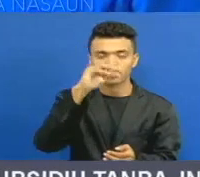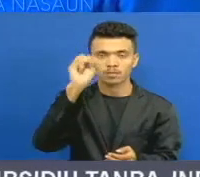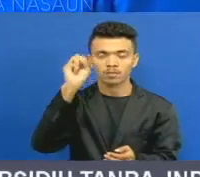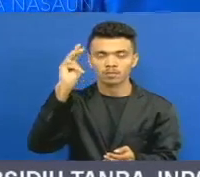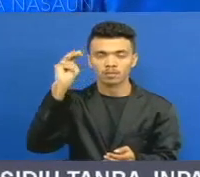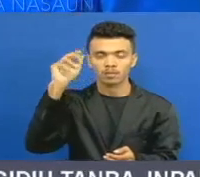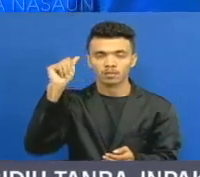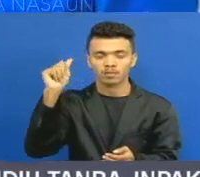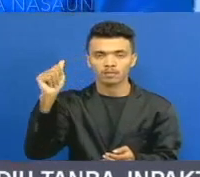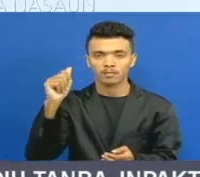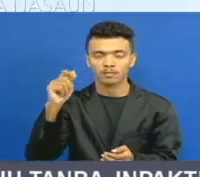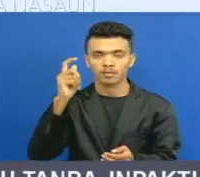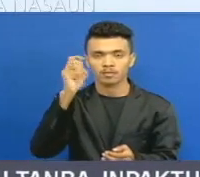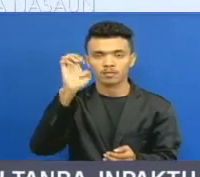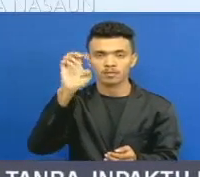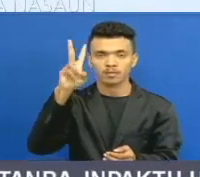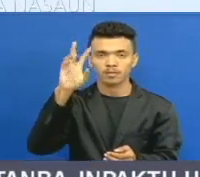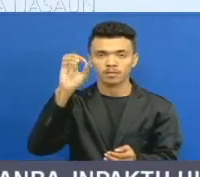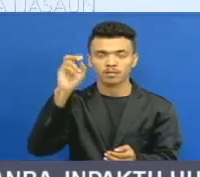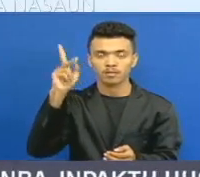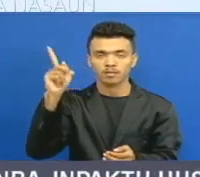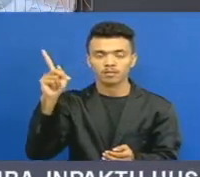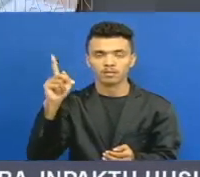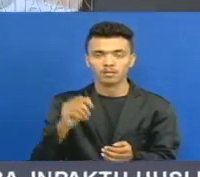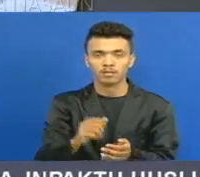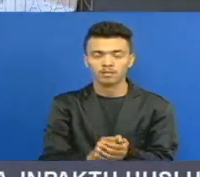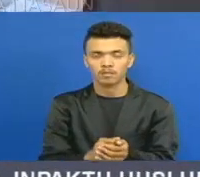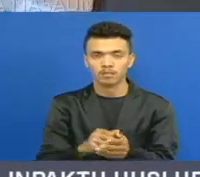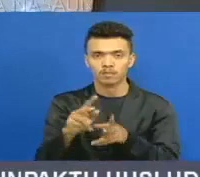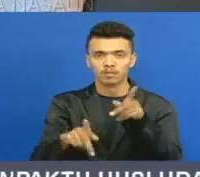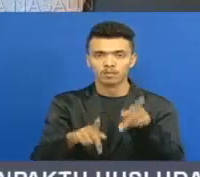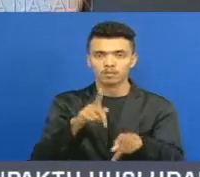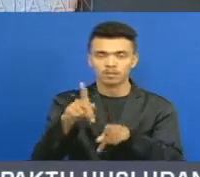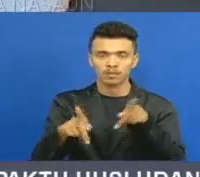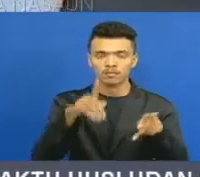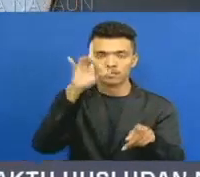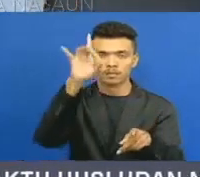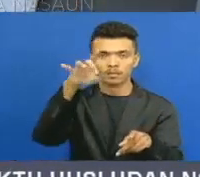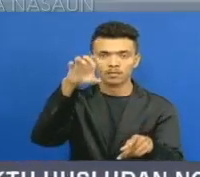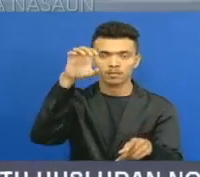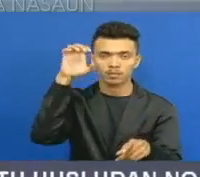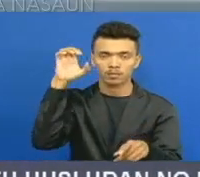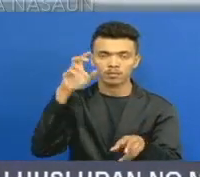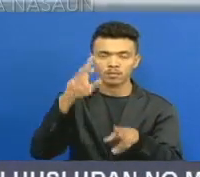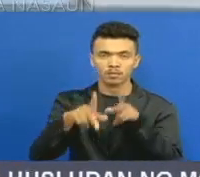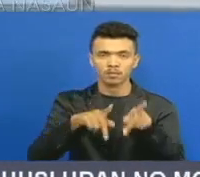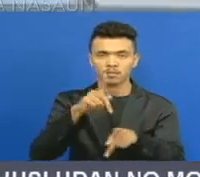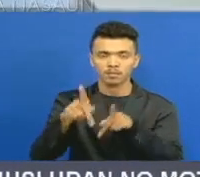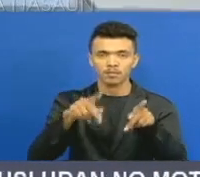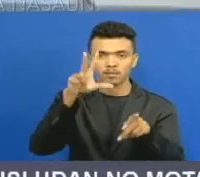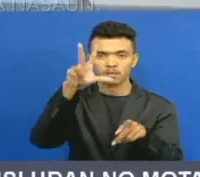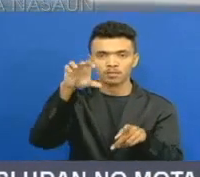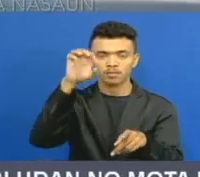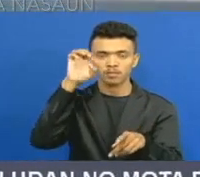ensino secundário técnico vocacional, enquanto o seu beneficiário atusualu resin, beneficiário atusturu resin, e a